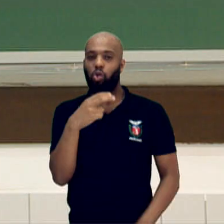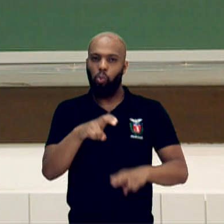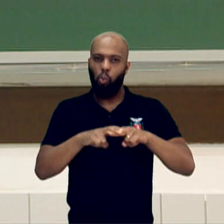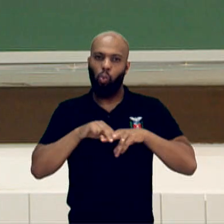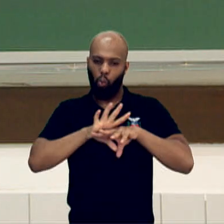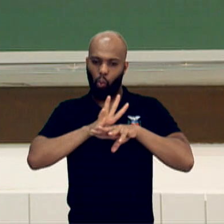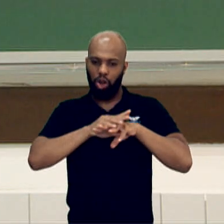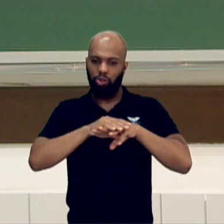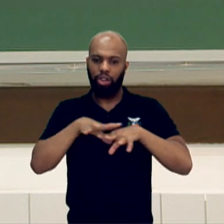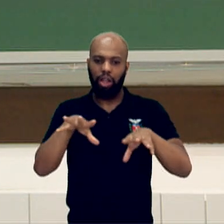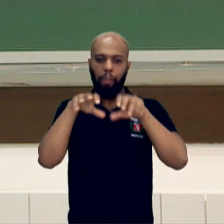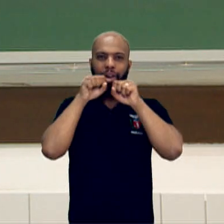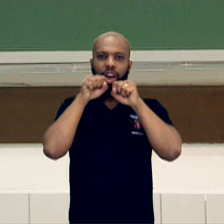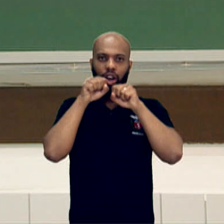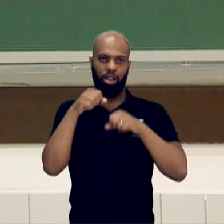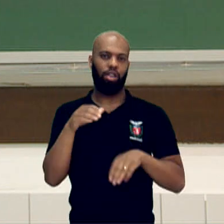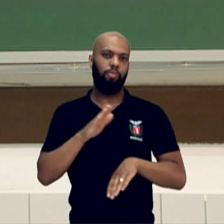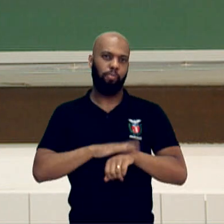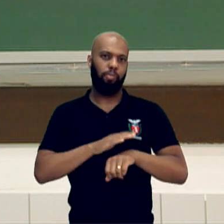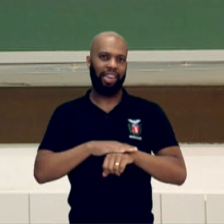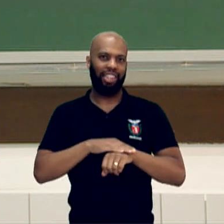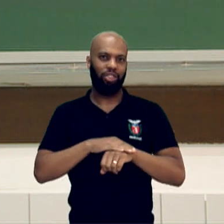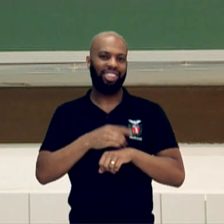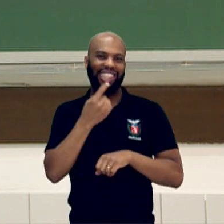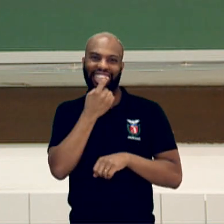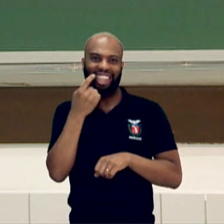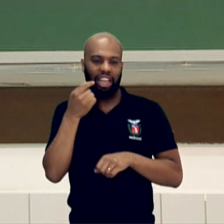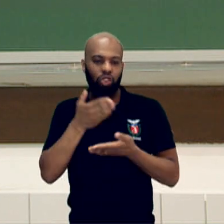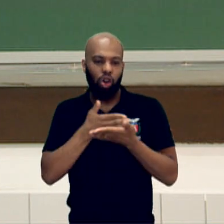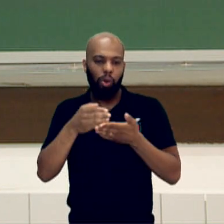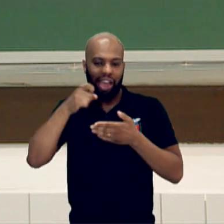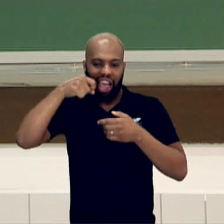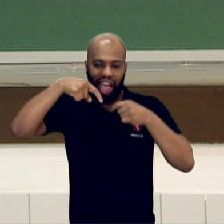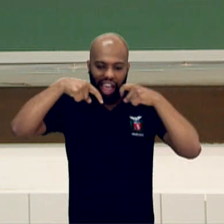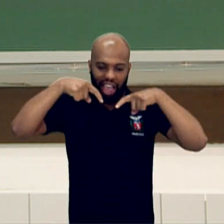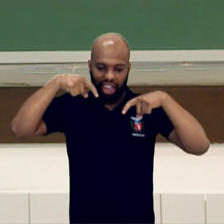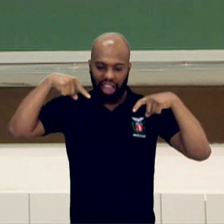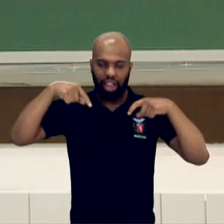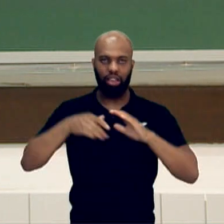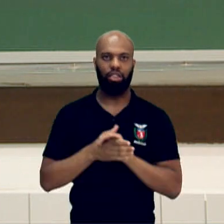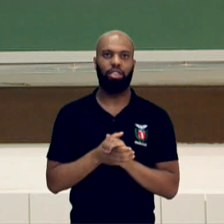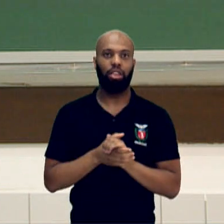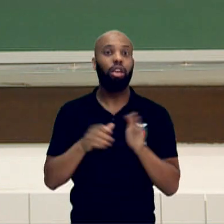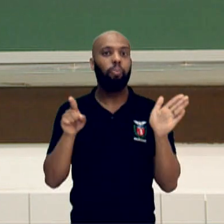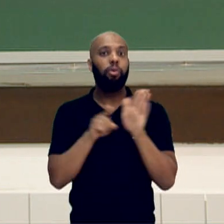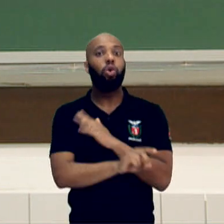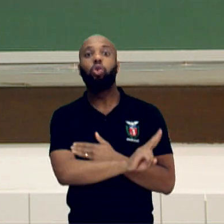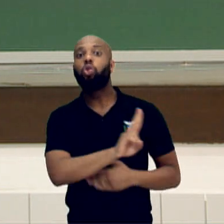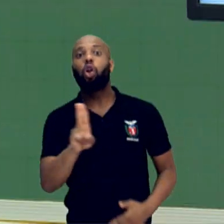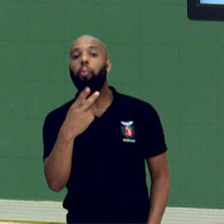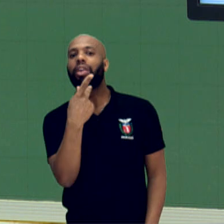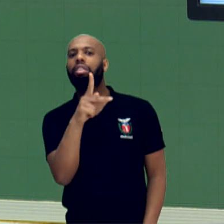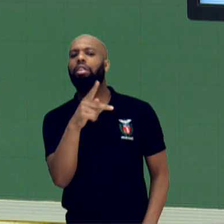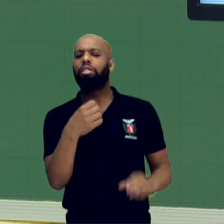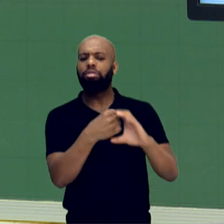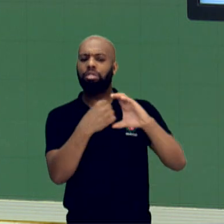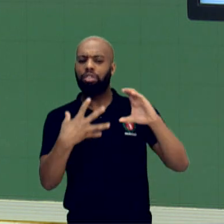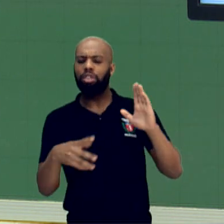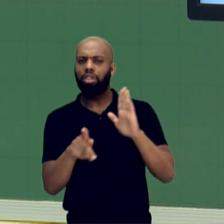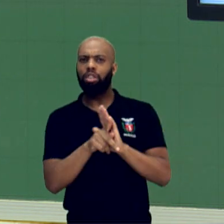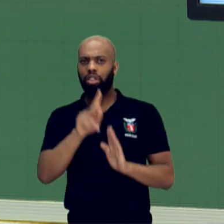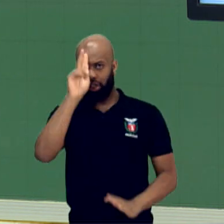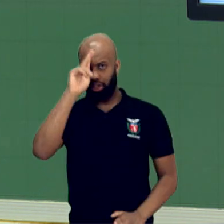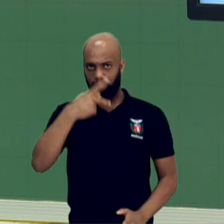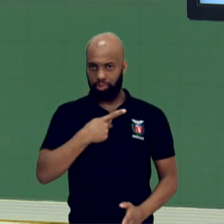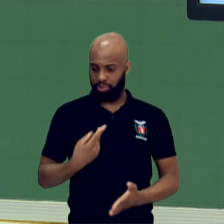d'olhos. Lembrando que nós olhamos ali que perguntou o nome dele. É uma característica da